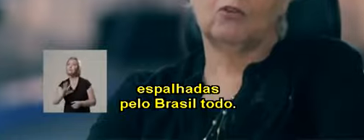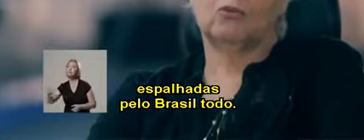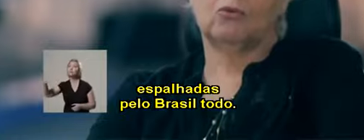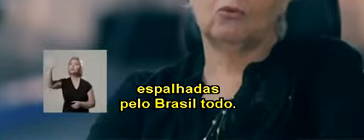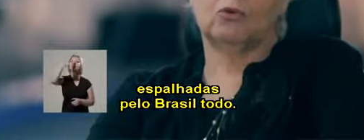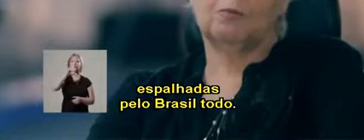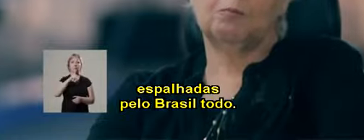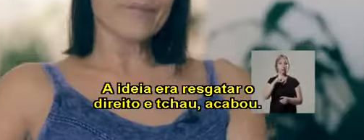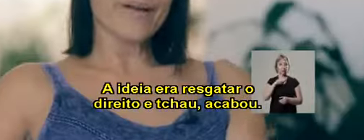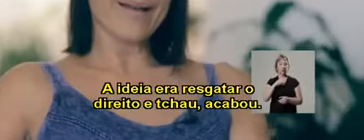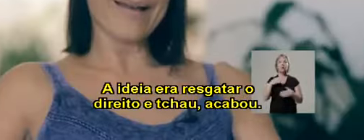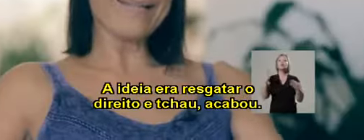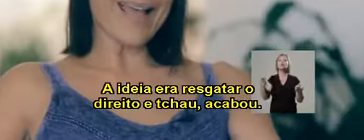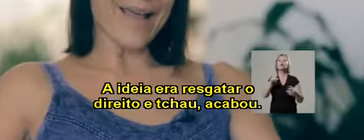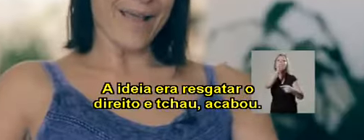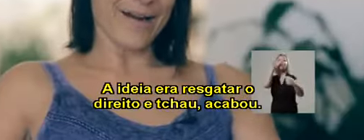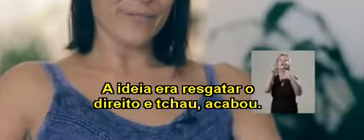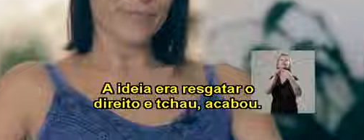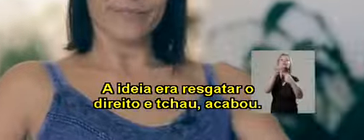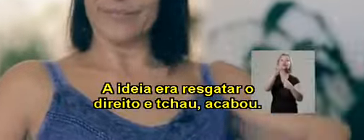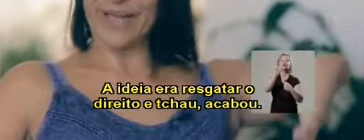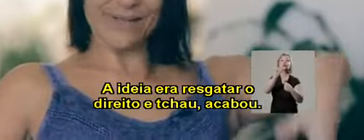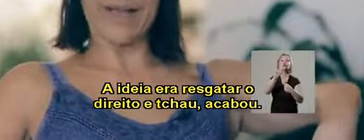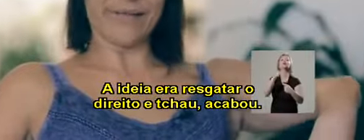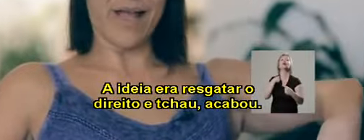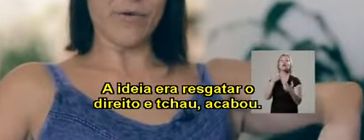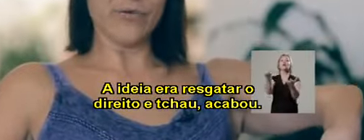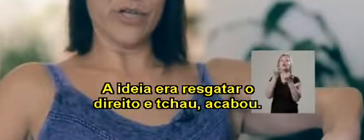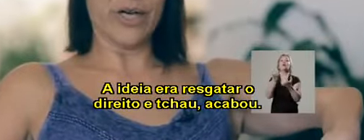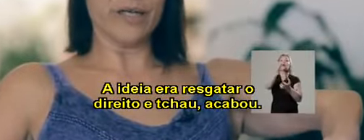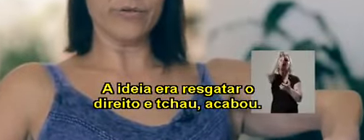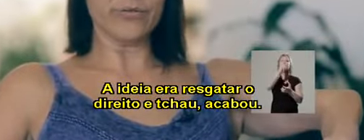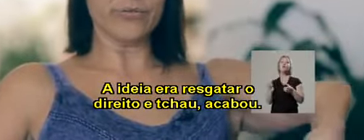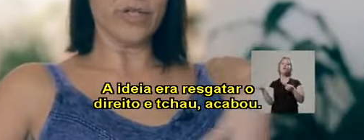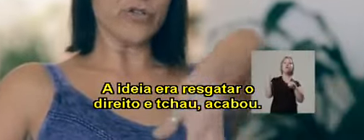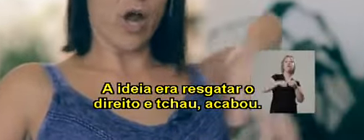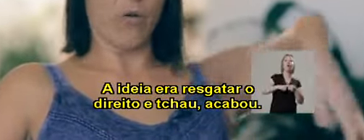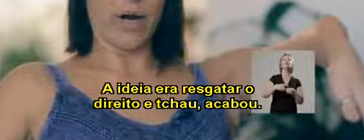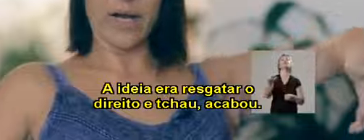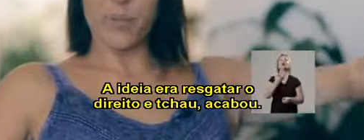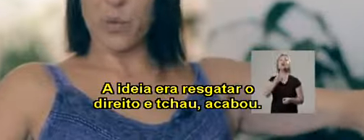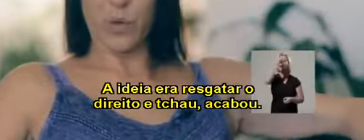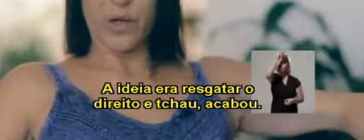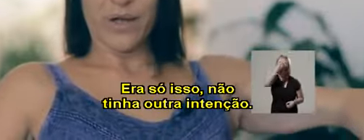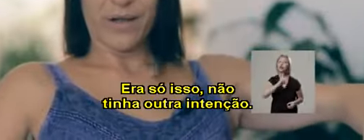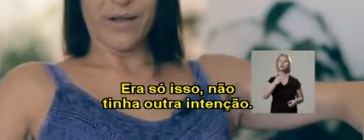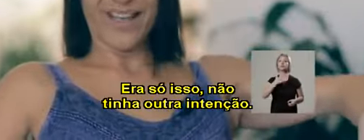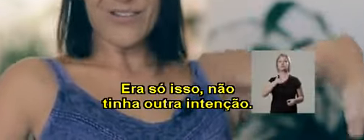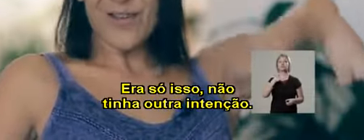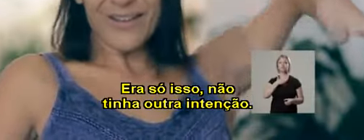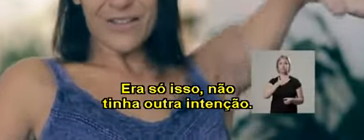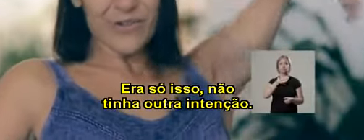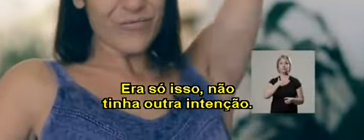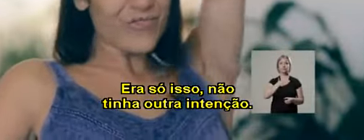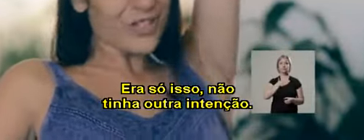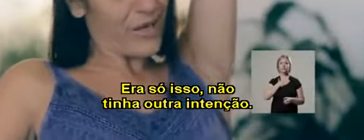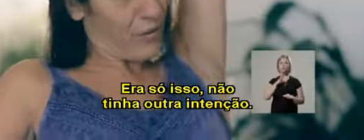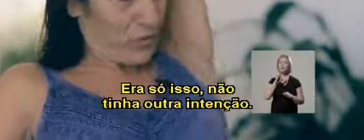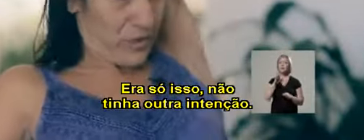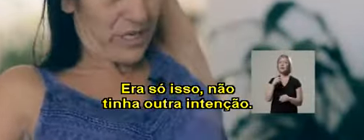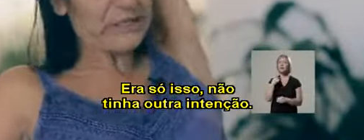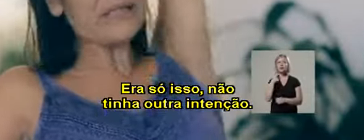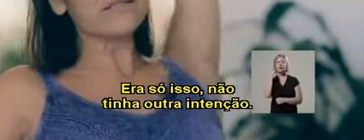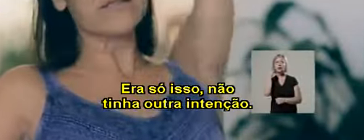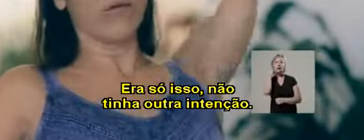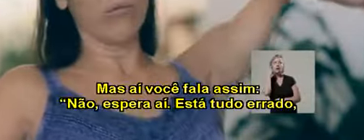espalhadas pelo Brasil todo, né? A ideia era resgatar o direito e tchau, acabou. Era só isso, não